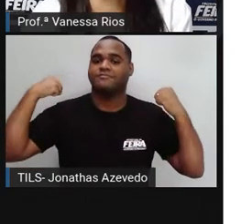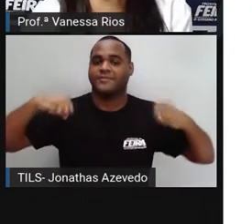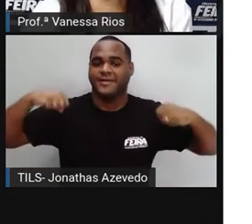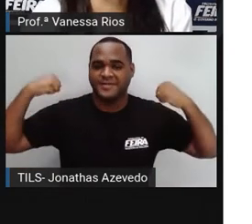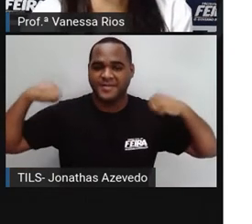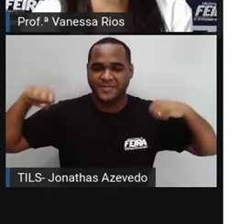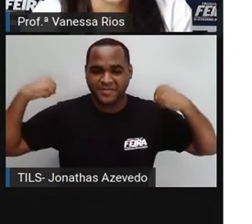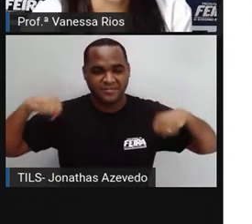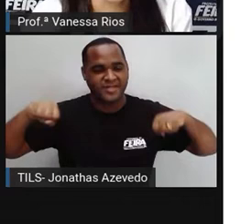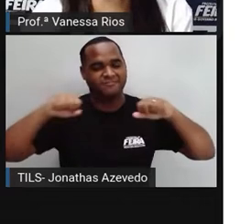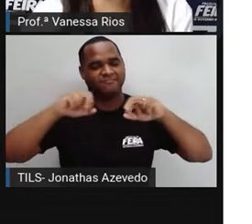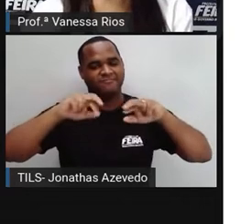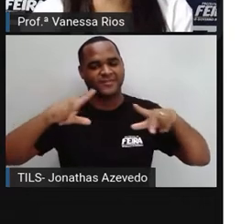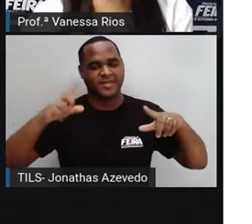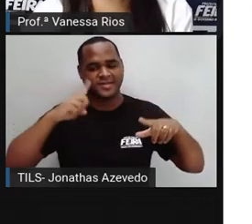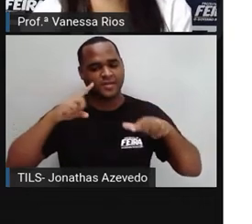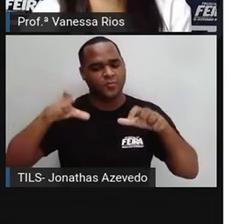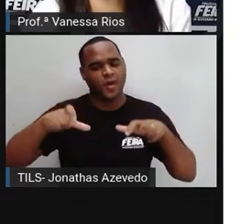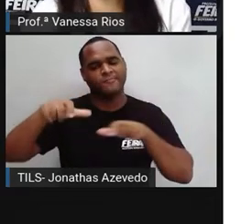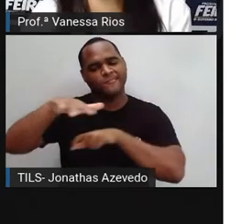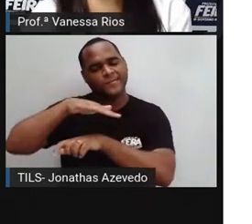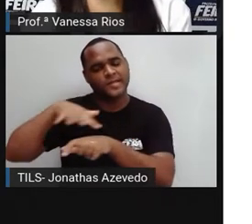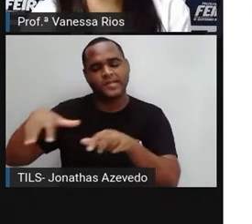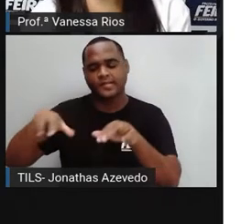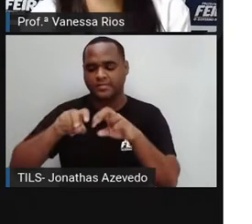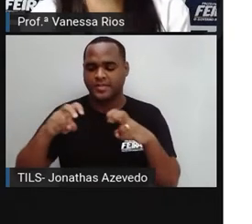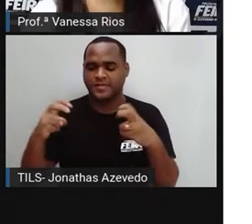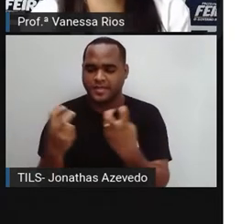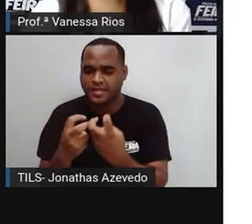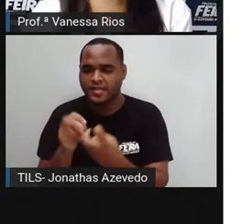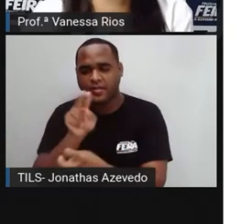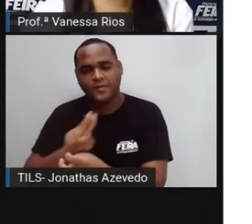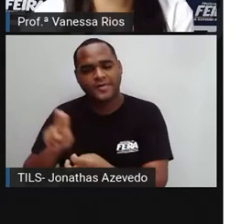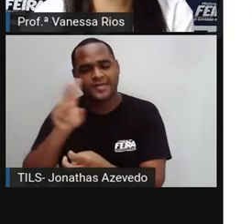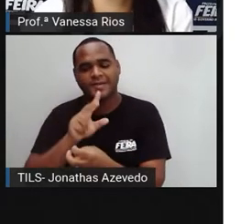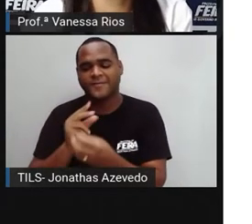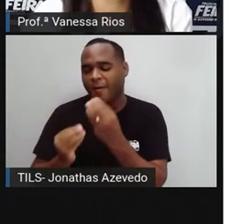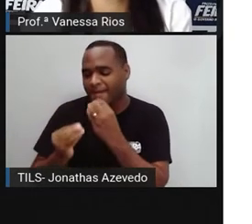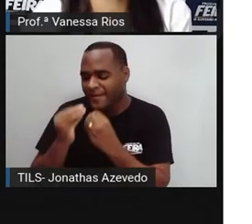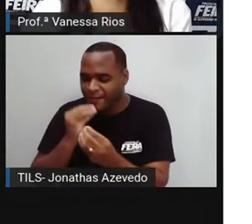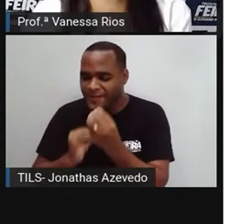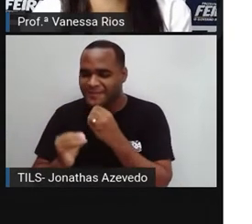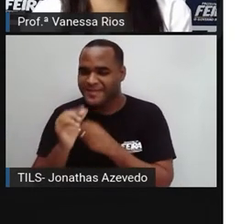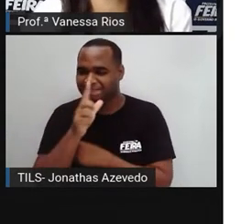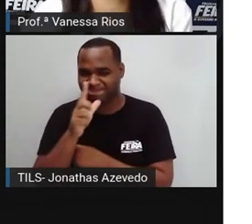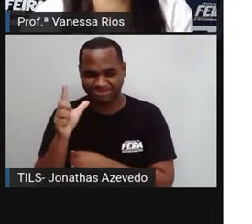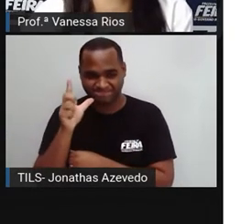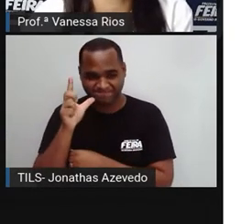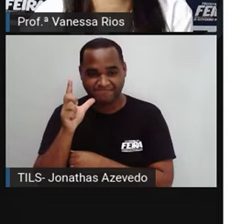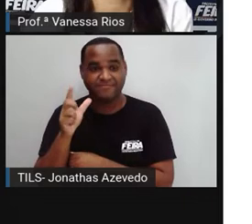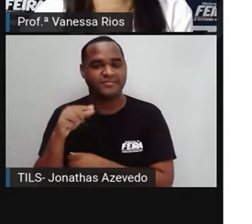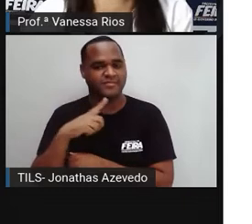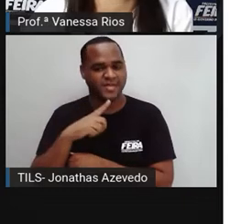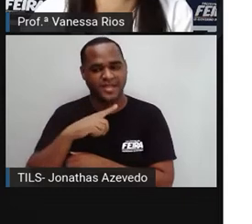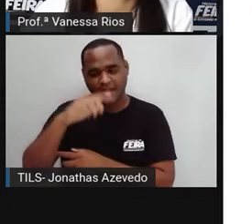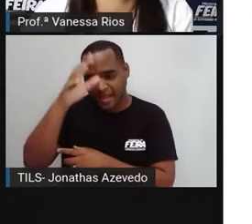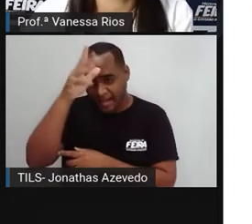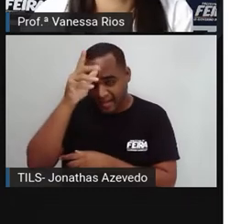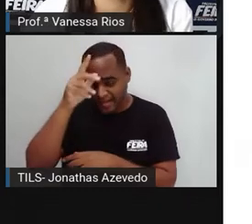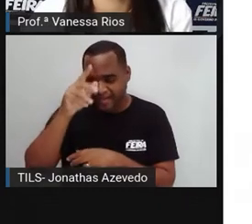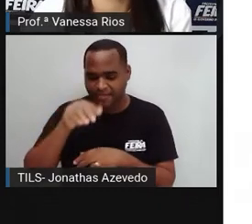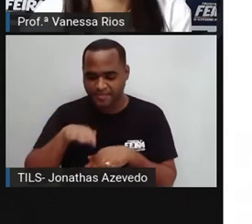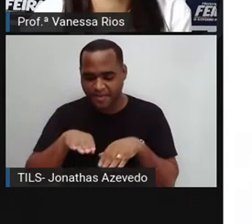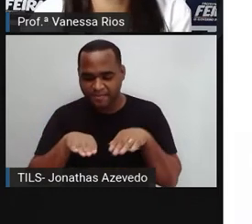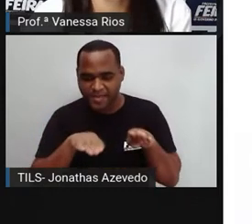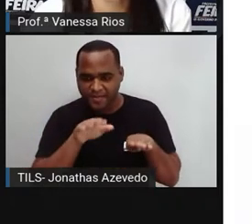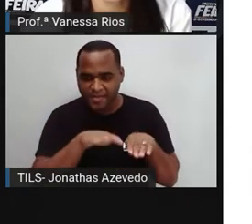com aparelhos ao ar livre, mesinhas que podem ser usadas em piqueniques. Tem muitas aves, né? Galinhas, patos,